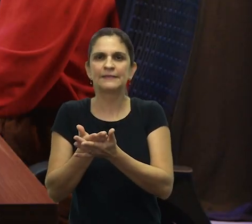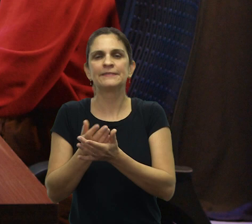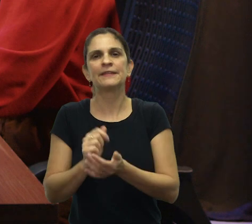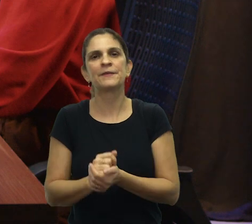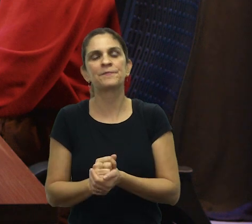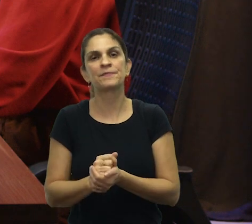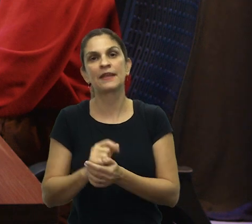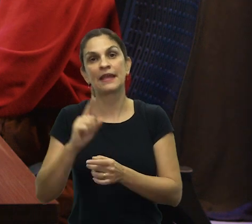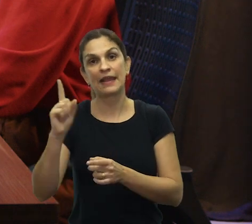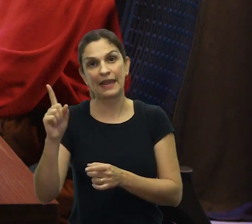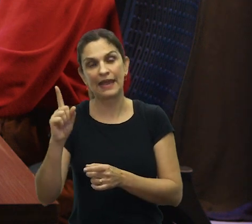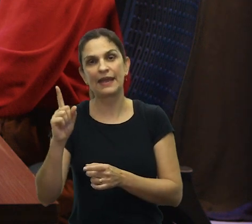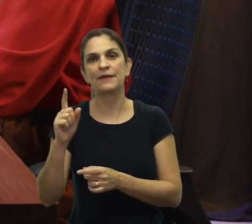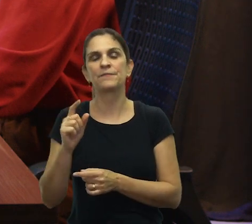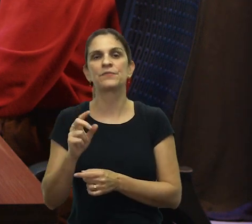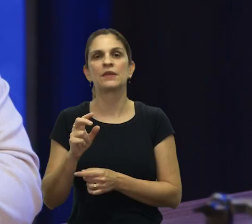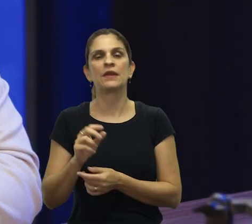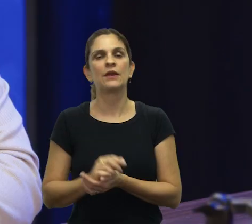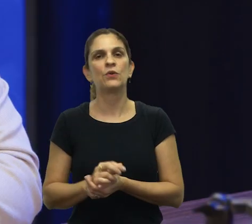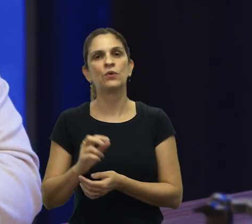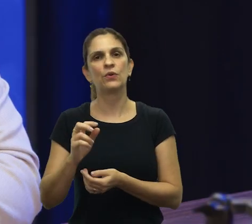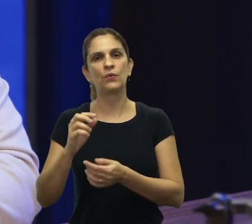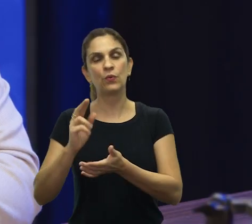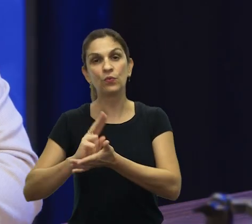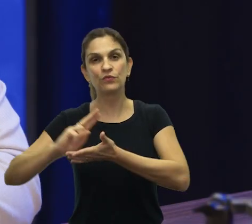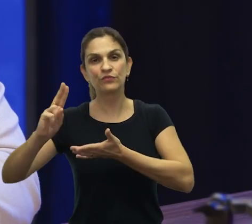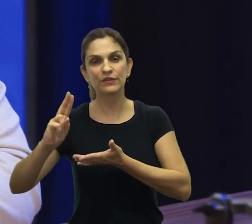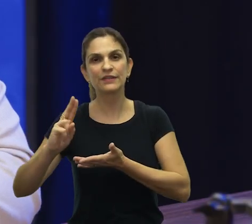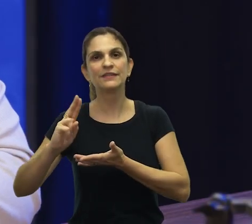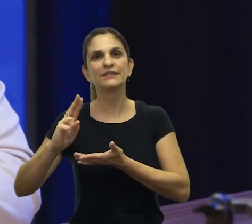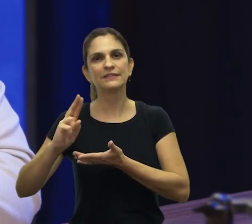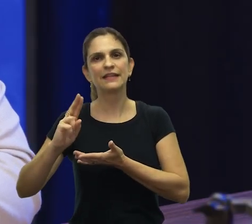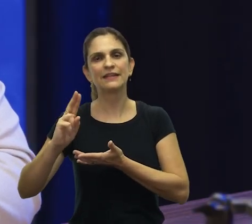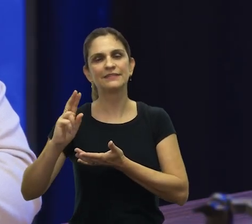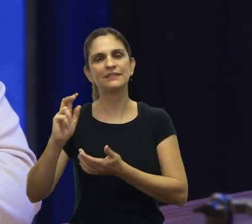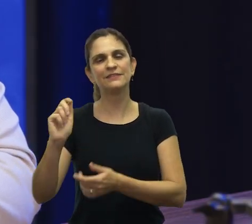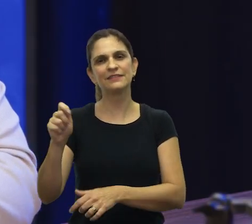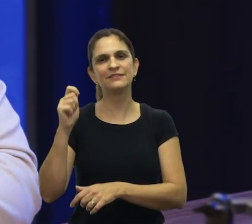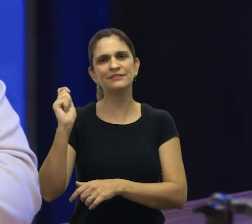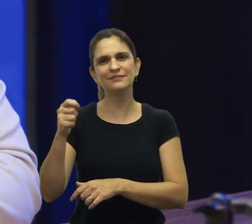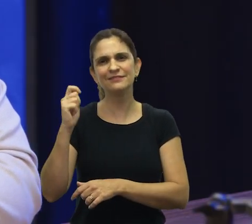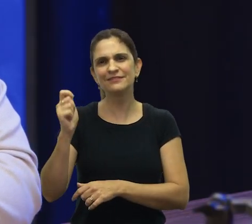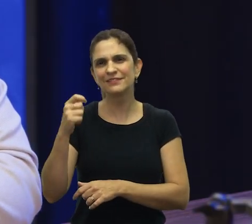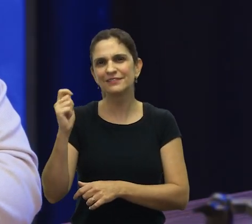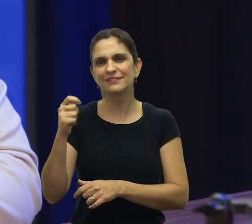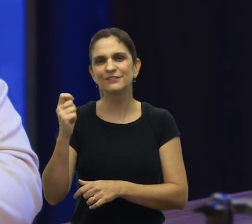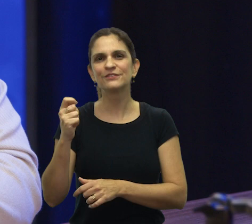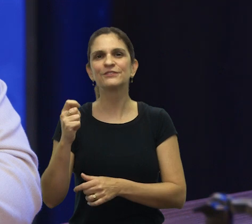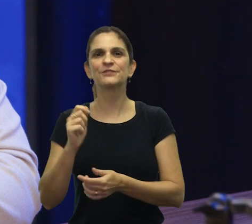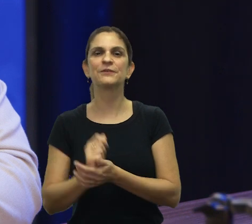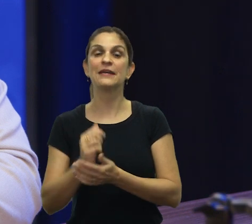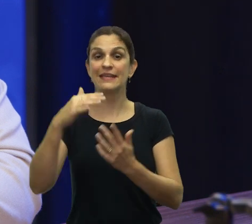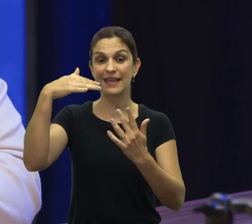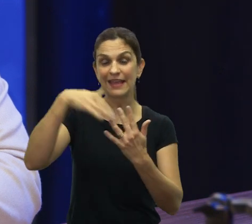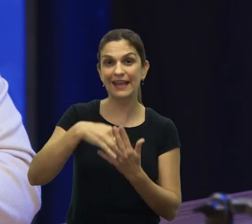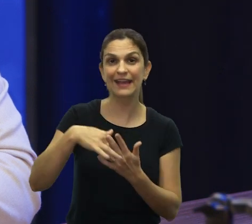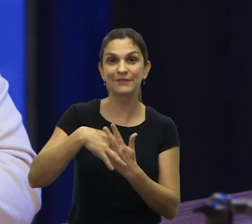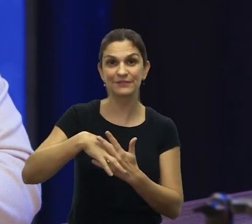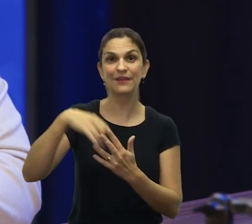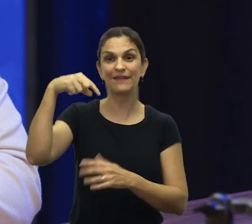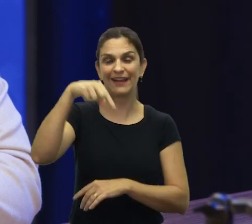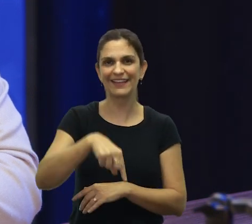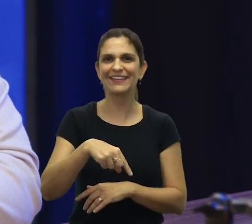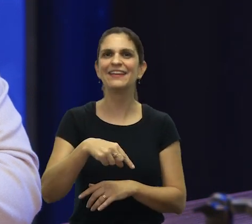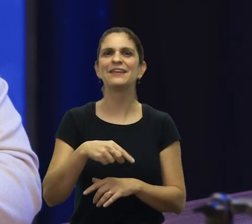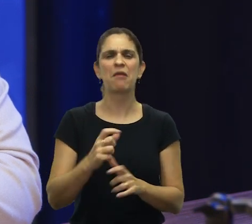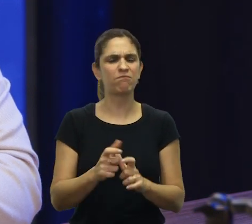na Federal de Santa Maria, lá no Rio Grande do Sul, que é uma das mais concorridas do Rio Grande do Sul, e na Universidade Federal do Mato Grosso do Sul,